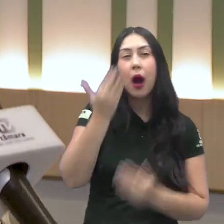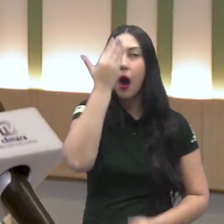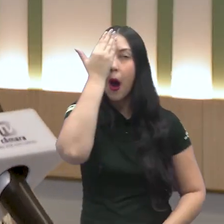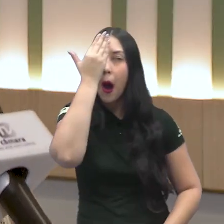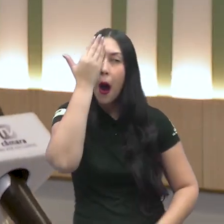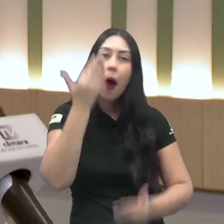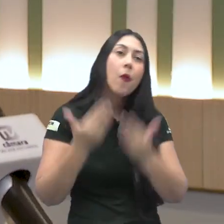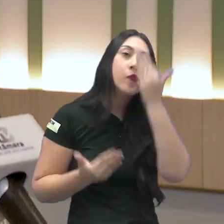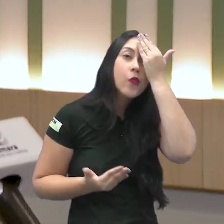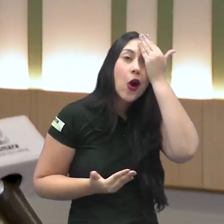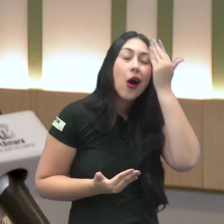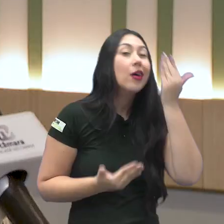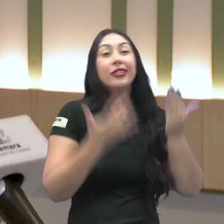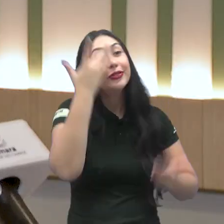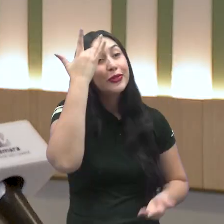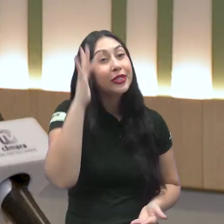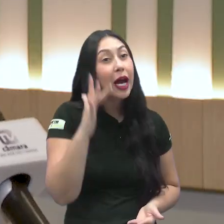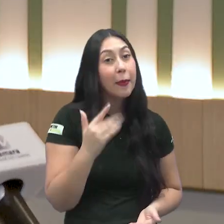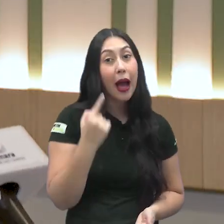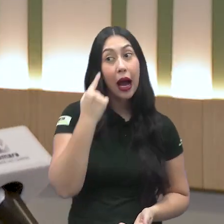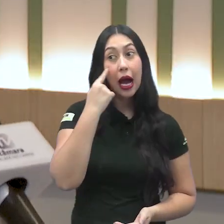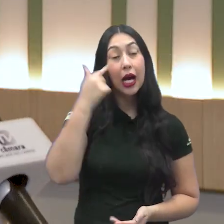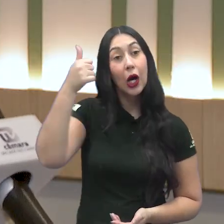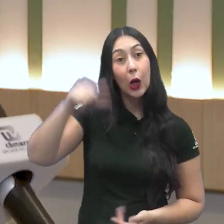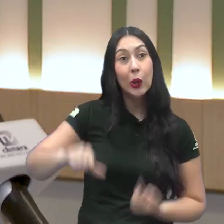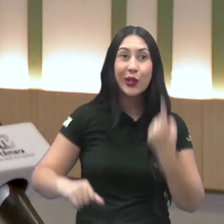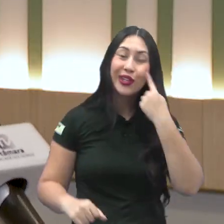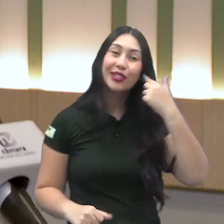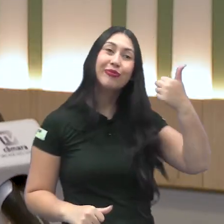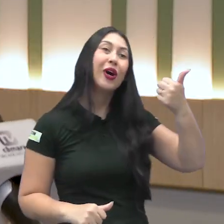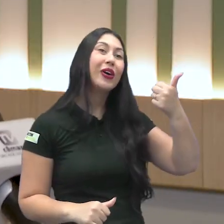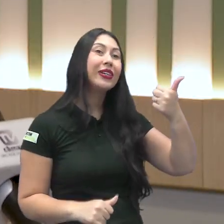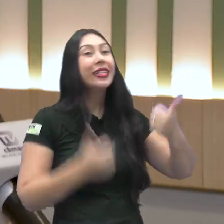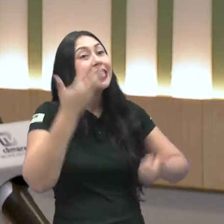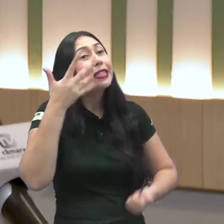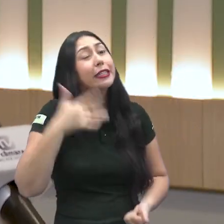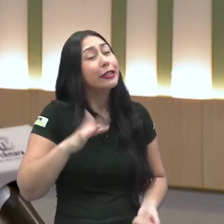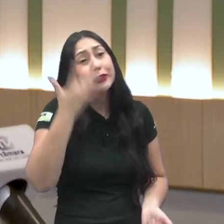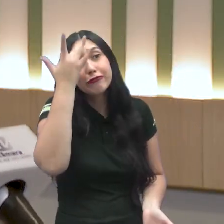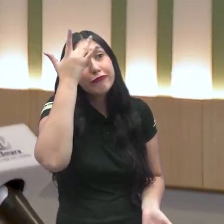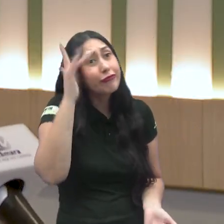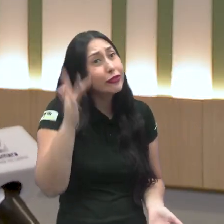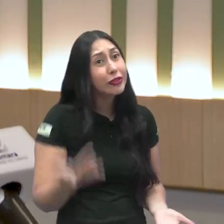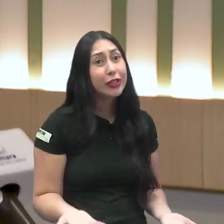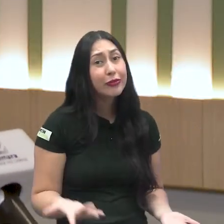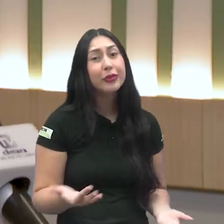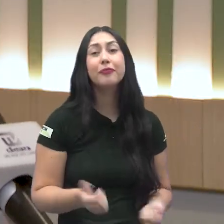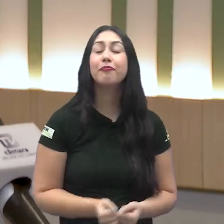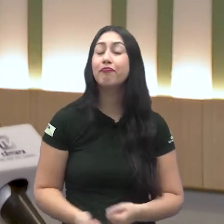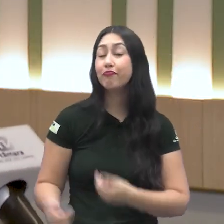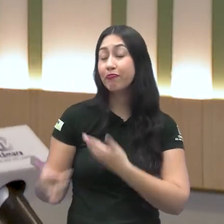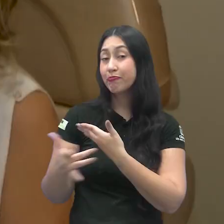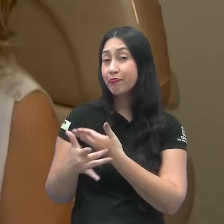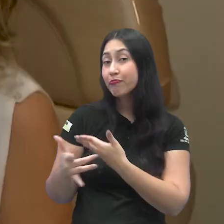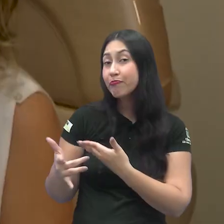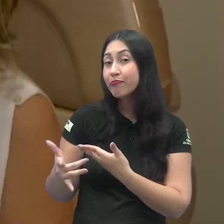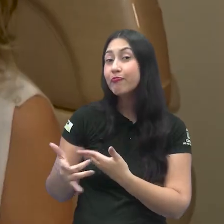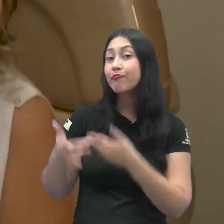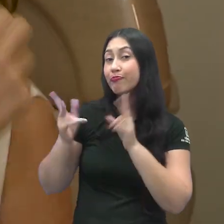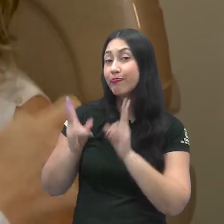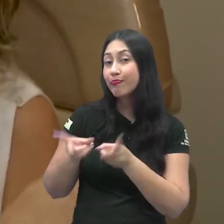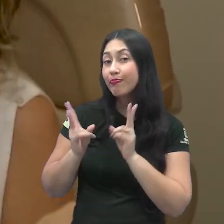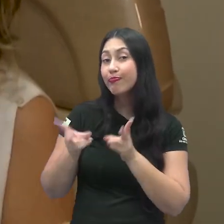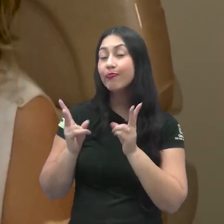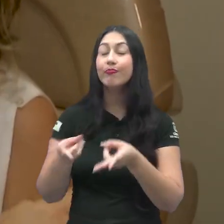não sabe comparar um olho com o outro. Às vezes ela não tem a visão boa de um olho, tem só do outro olhinho e não vai informar. A criança não sabe comparar. Além